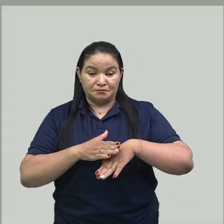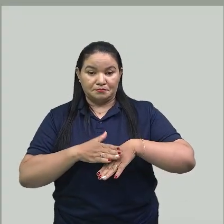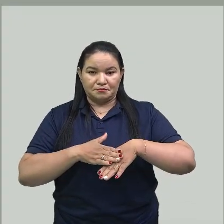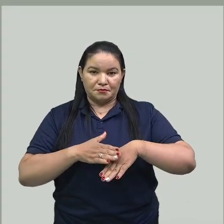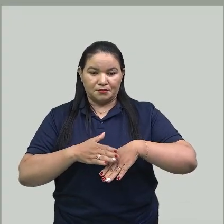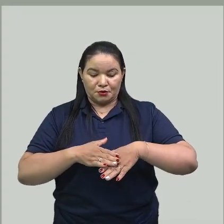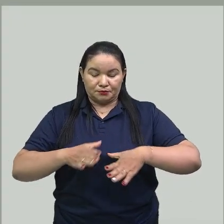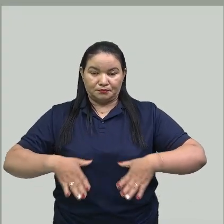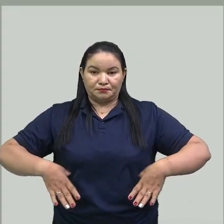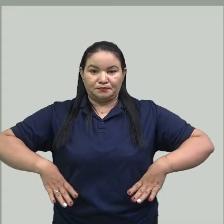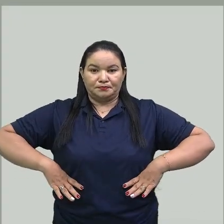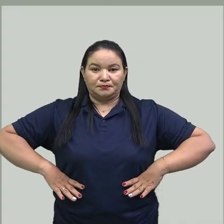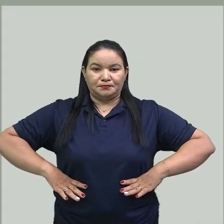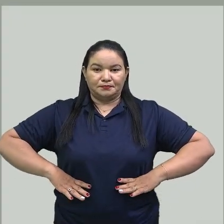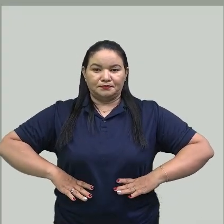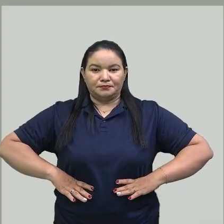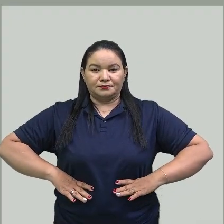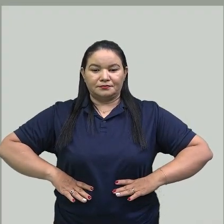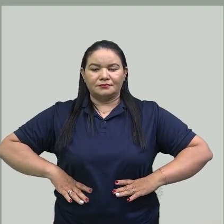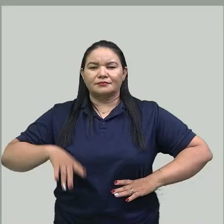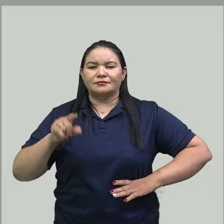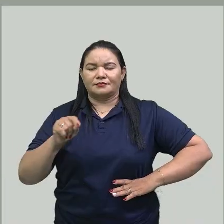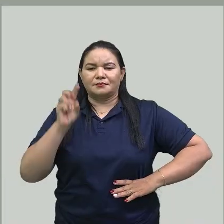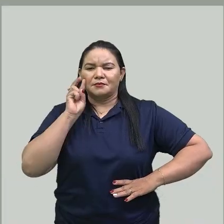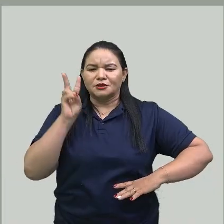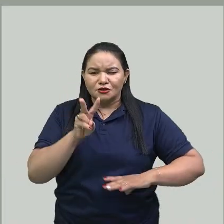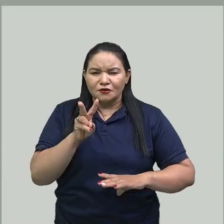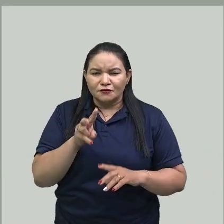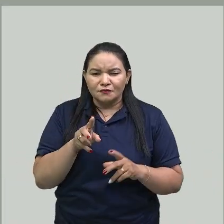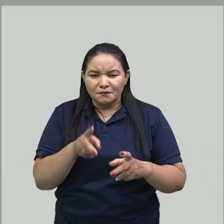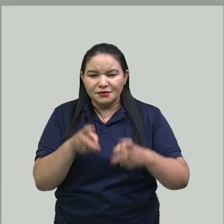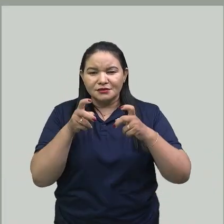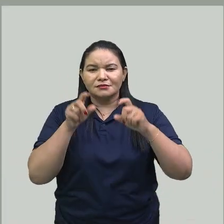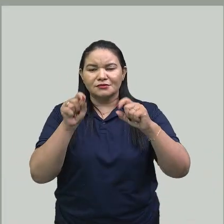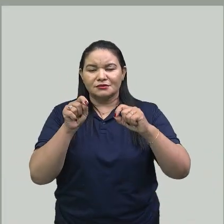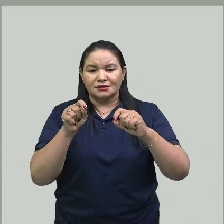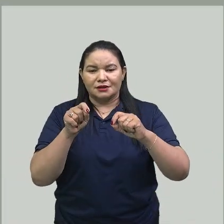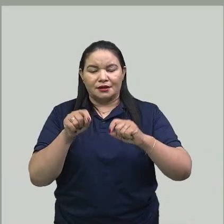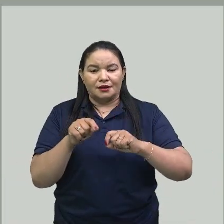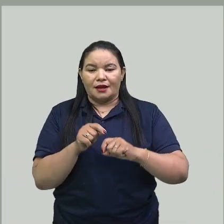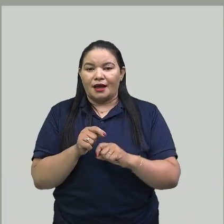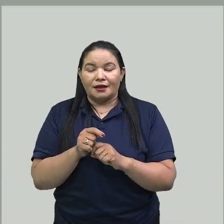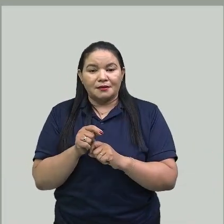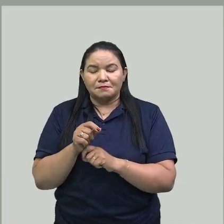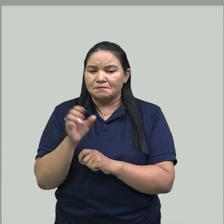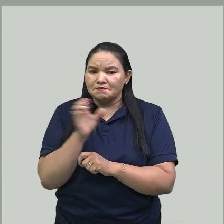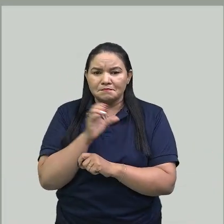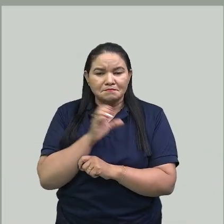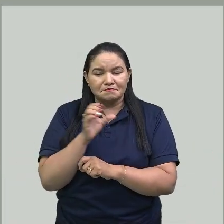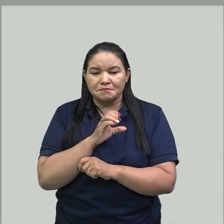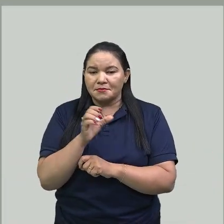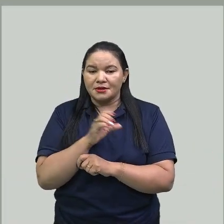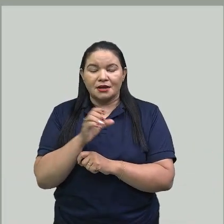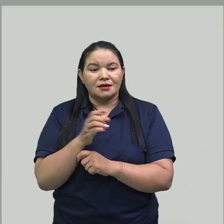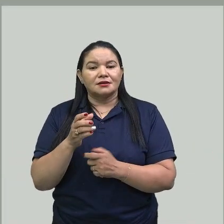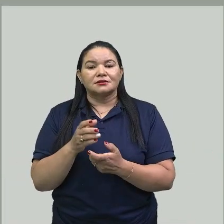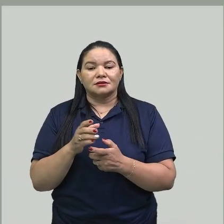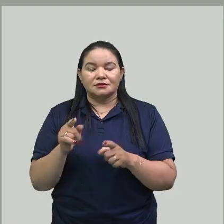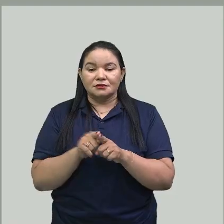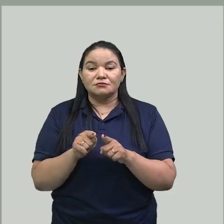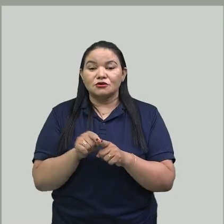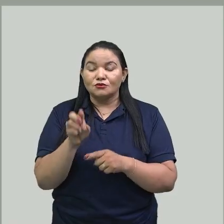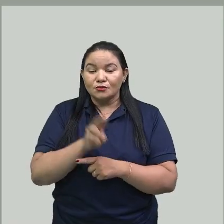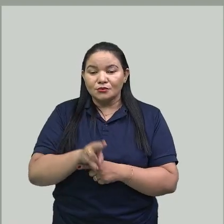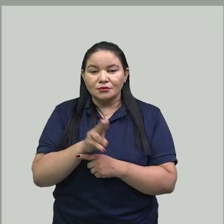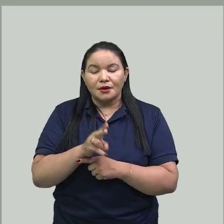mãos na cintura. É um sinal que indica impaciência, pressa para resolver determinado assunto. Normalmente, é um recurso utilizado